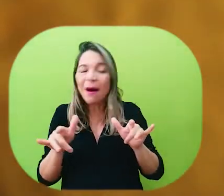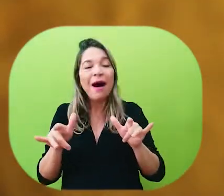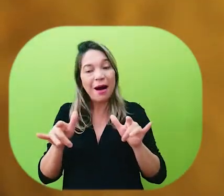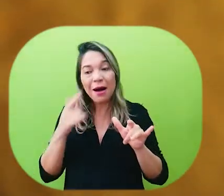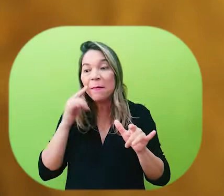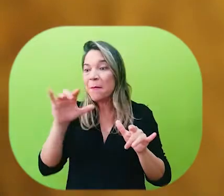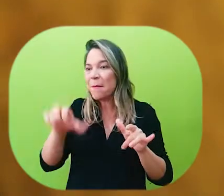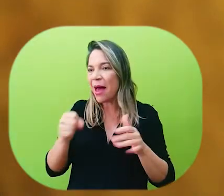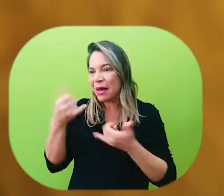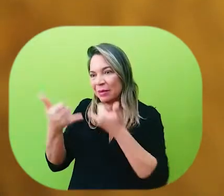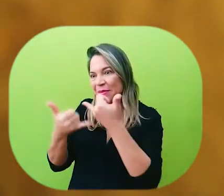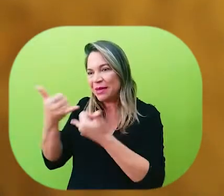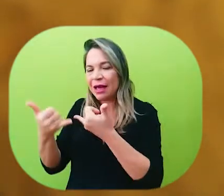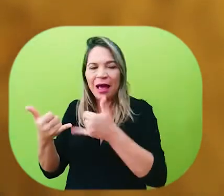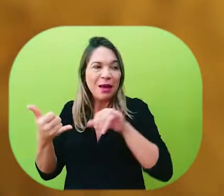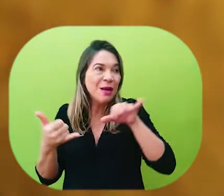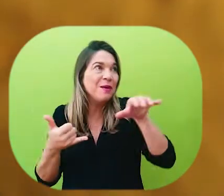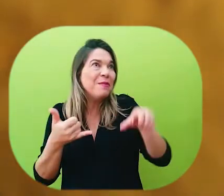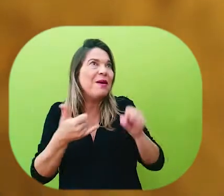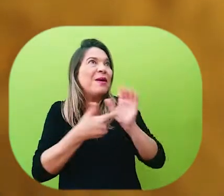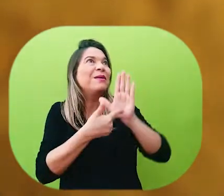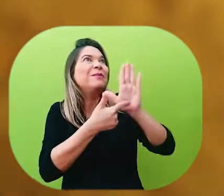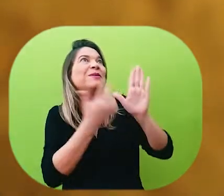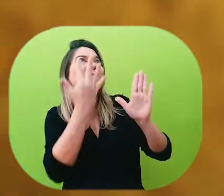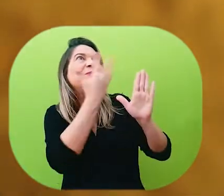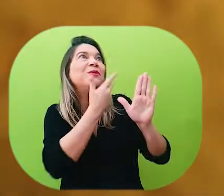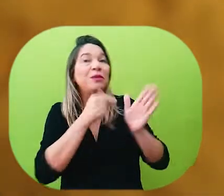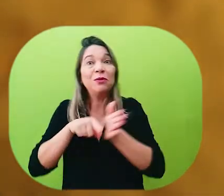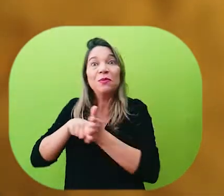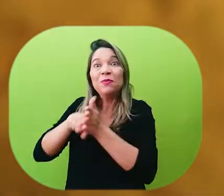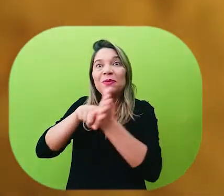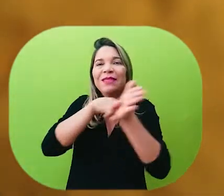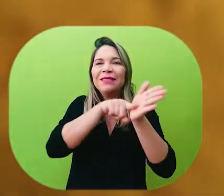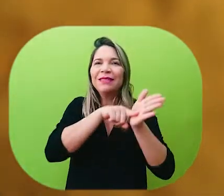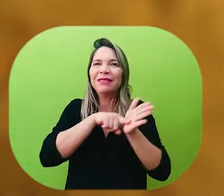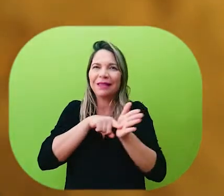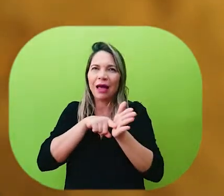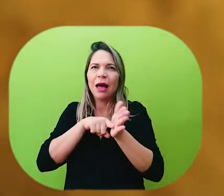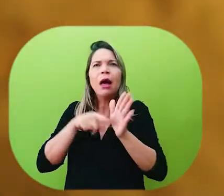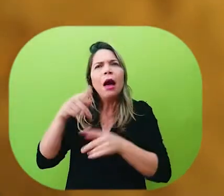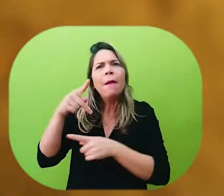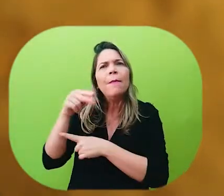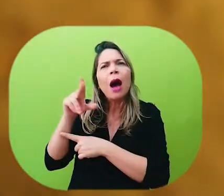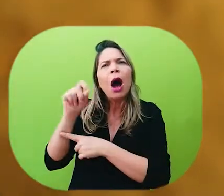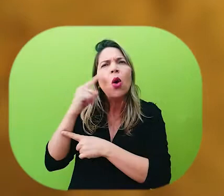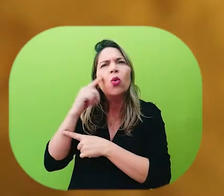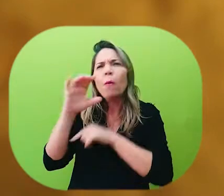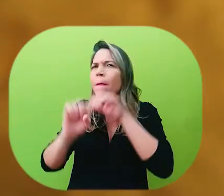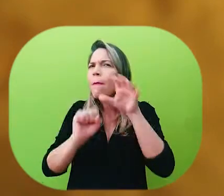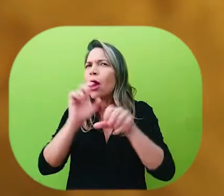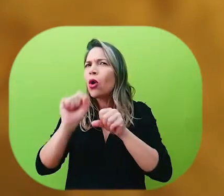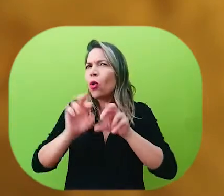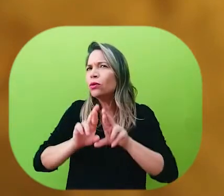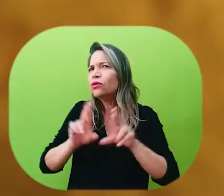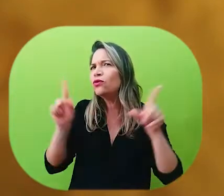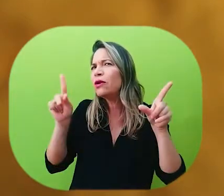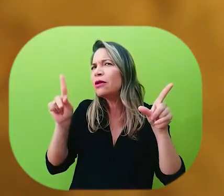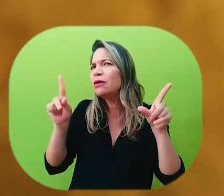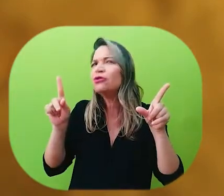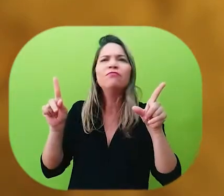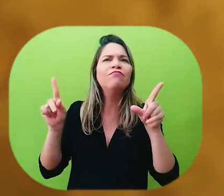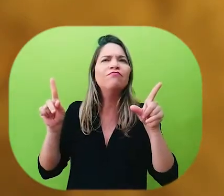chão, que podem ser colhidas para brincar, enfeitar e pesquisar. Mas Paulo Pichu está fazendo uma